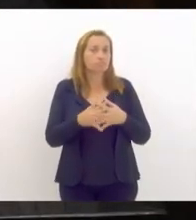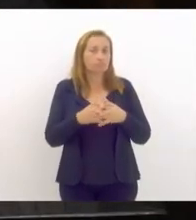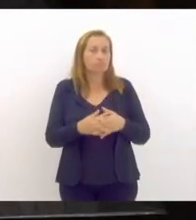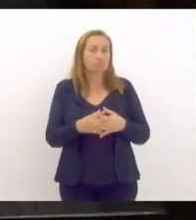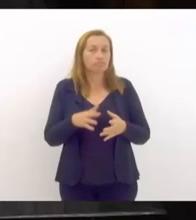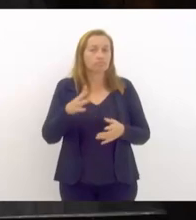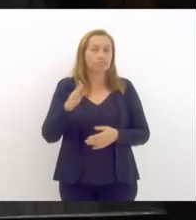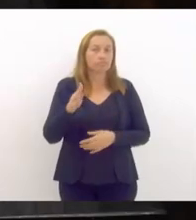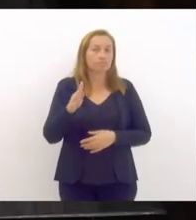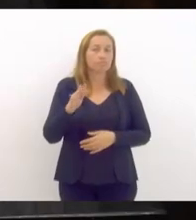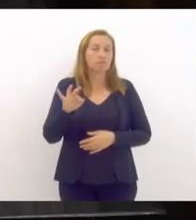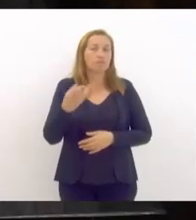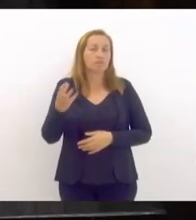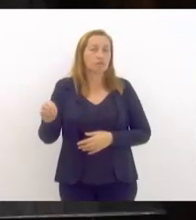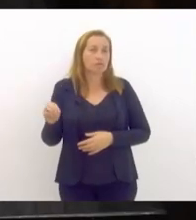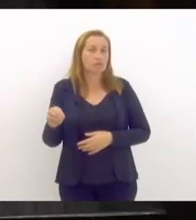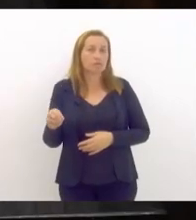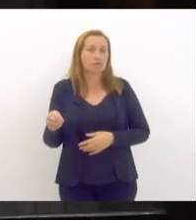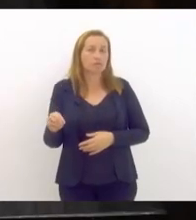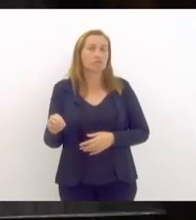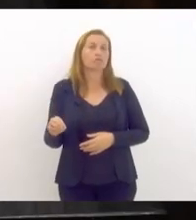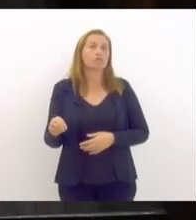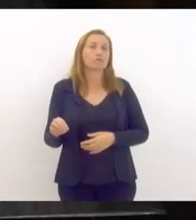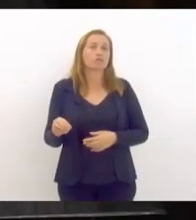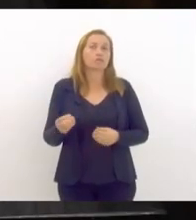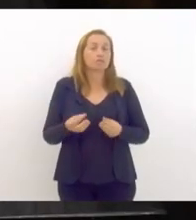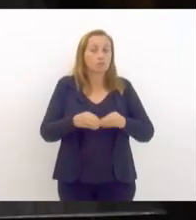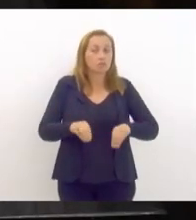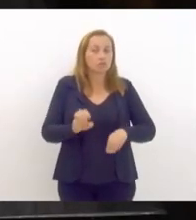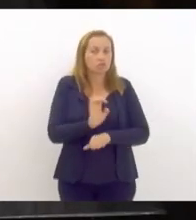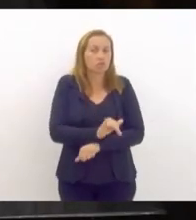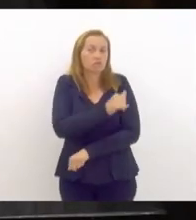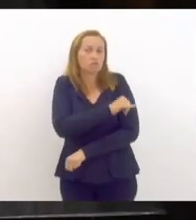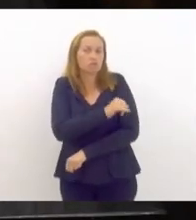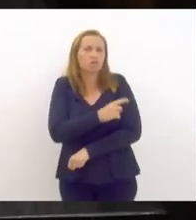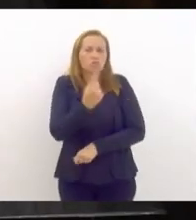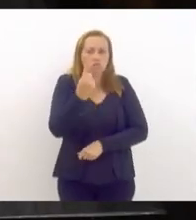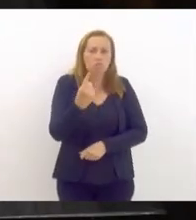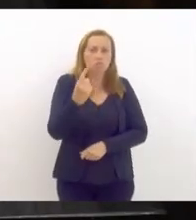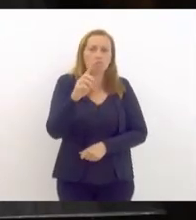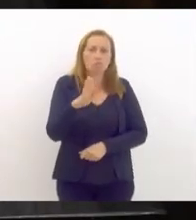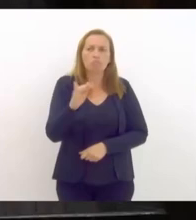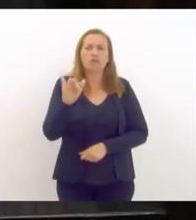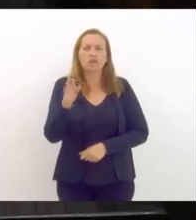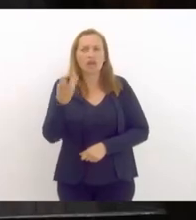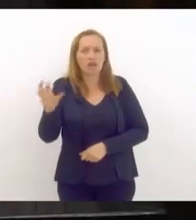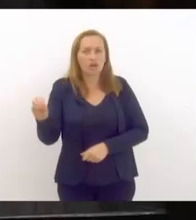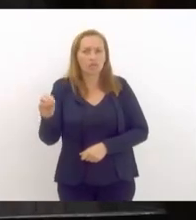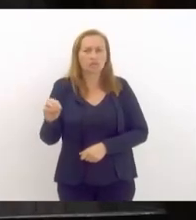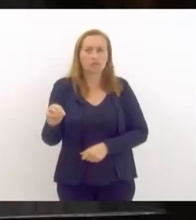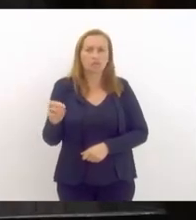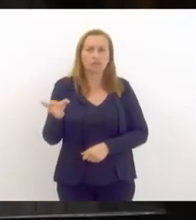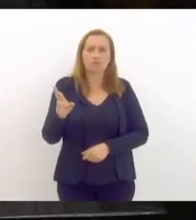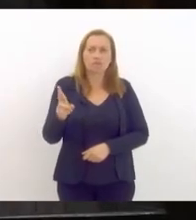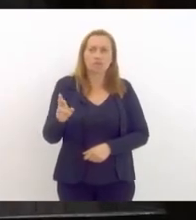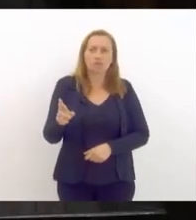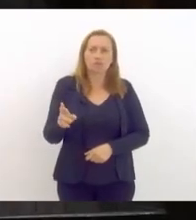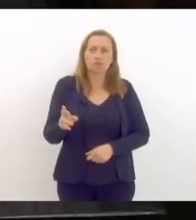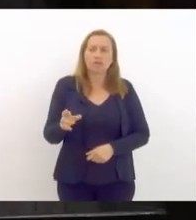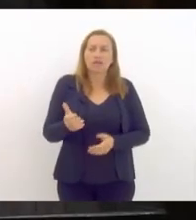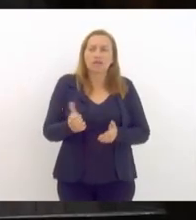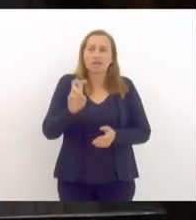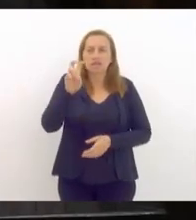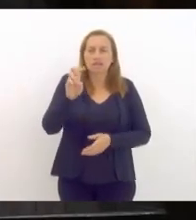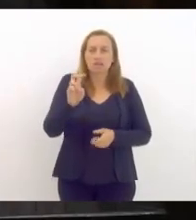de causar um prejuízo ao estado do Rio de Janeiro com um bilhão de reais a marca funciona cinco